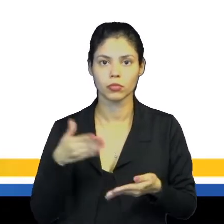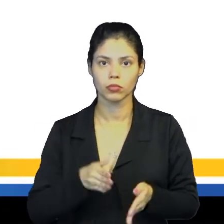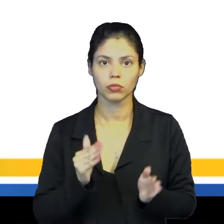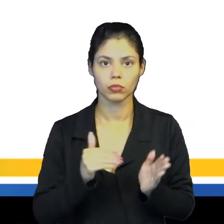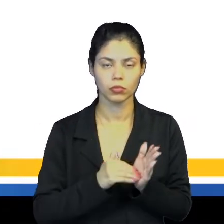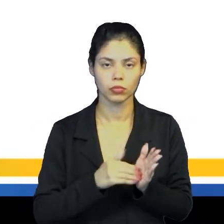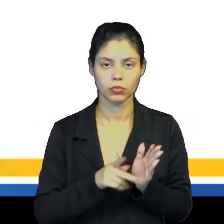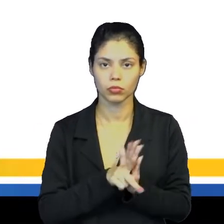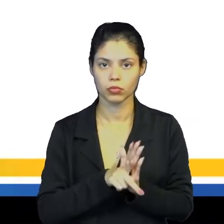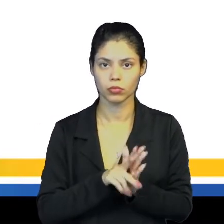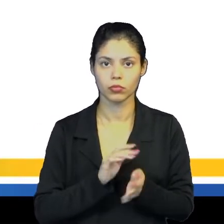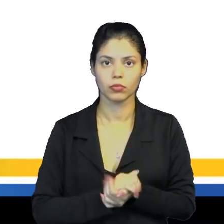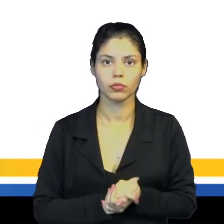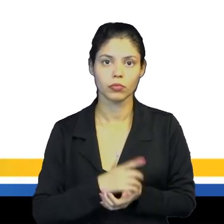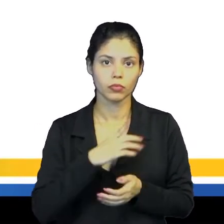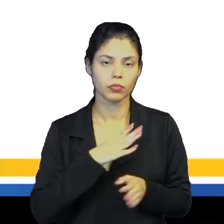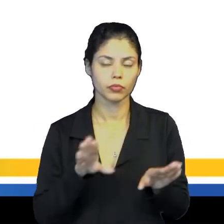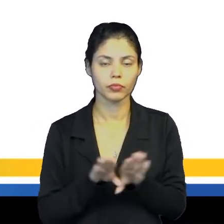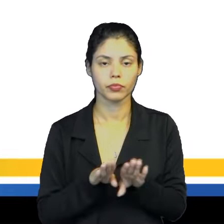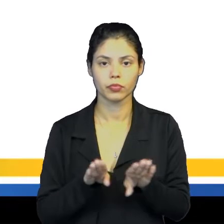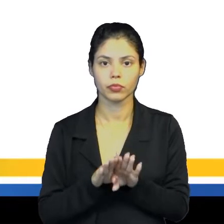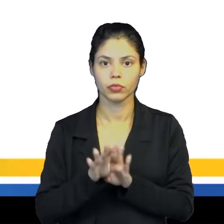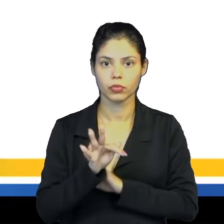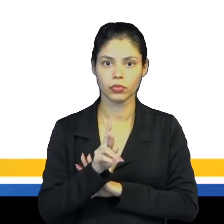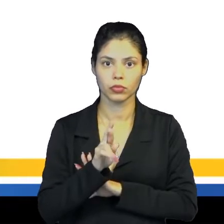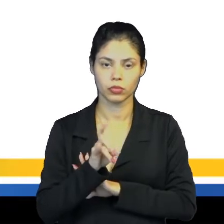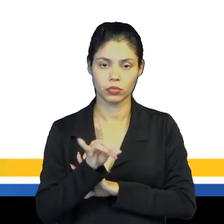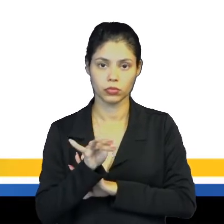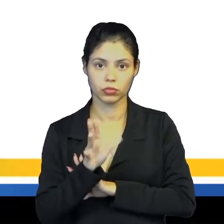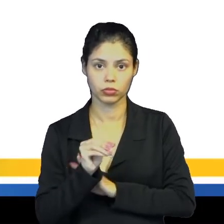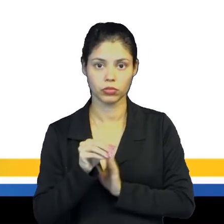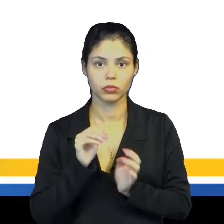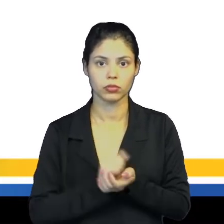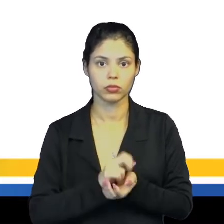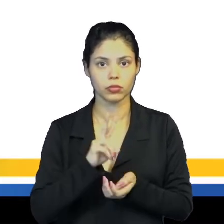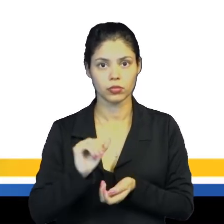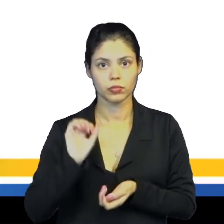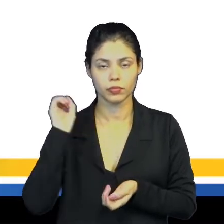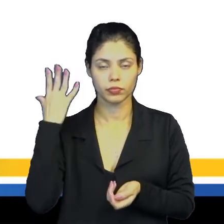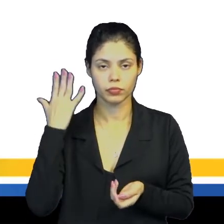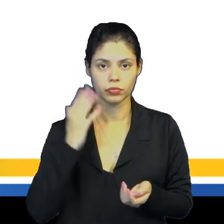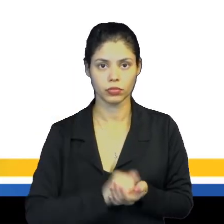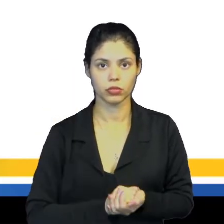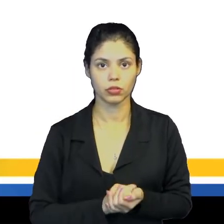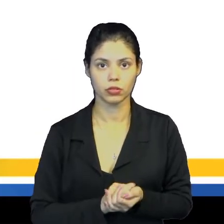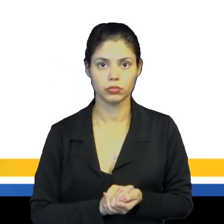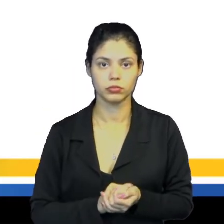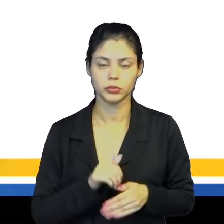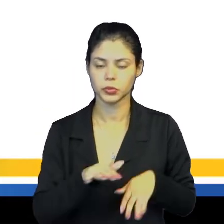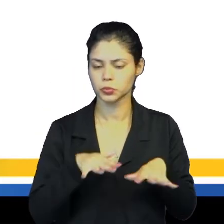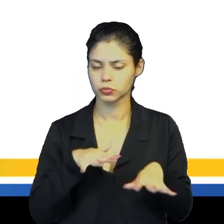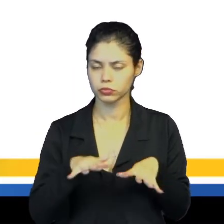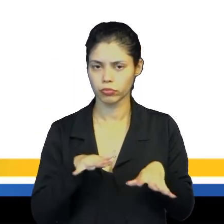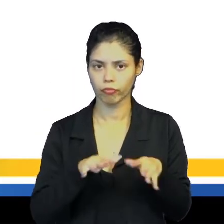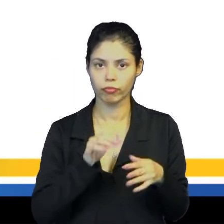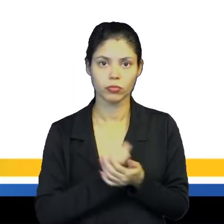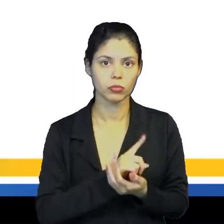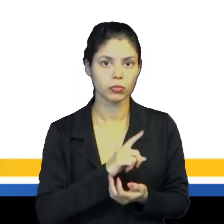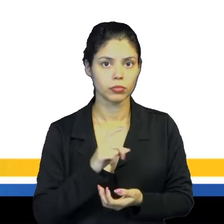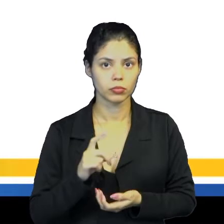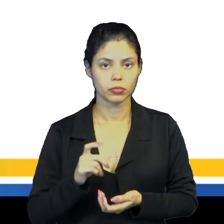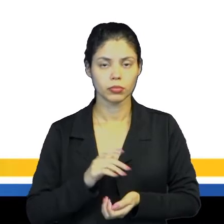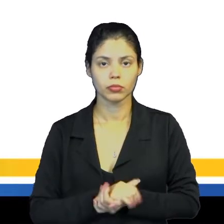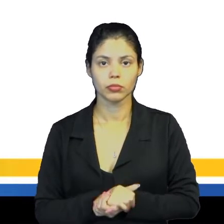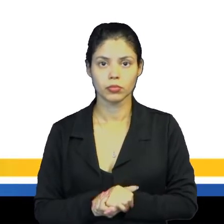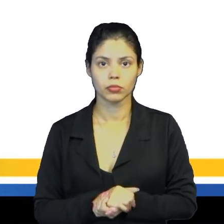até o seu destino. E temos aí também o flagelo. O flagelo é o que vai ocasionar aí essa movimentação do